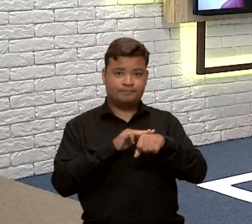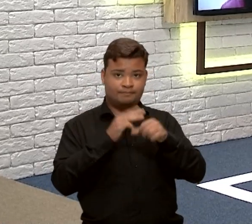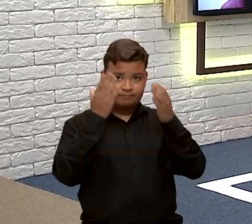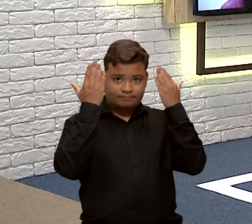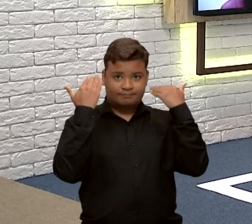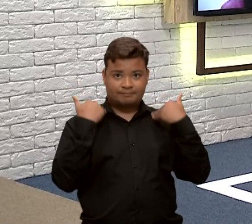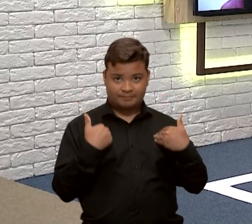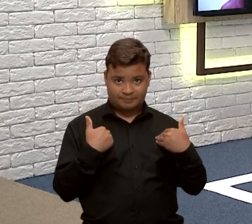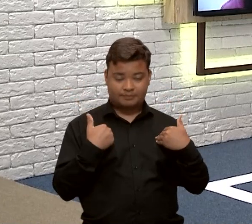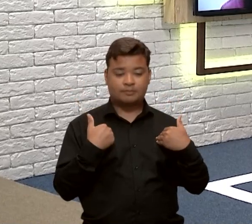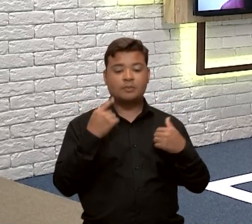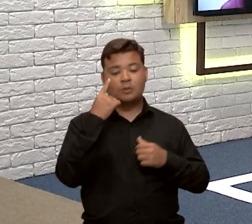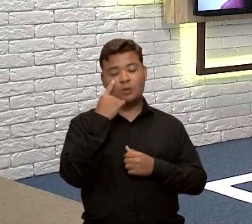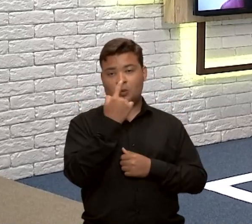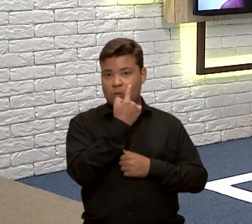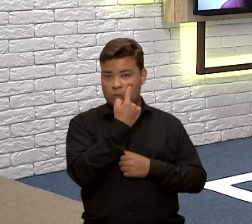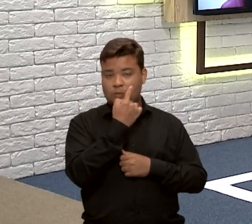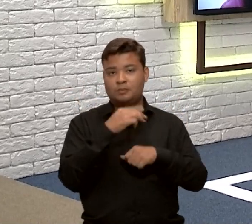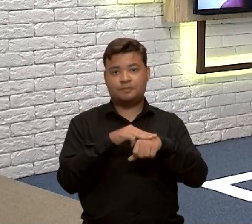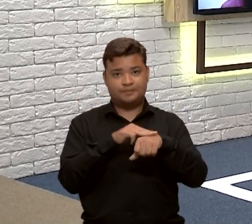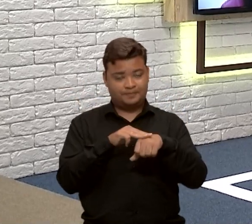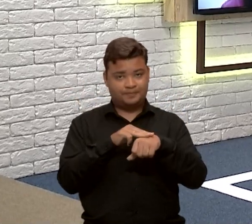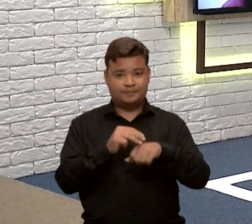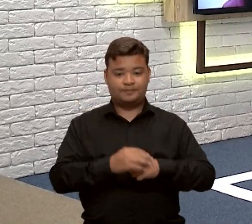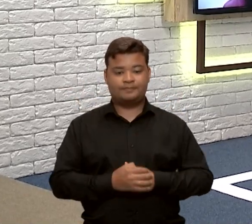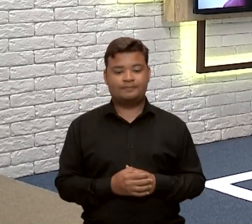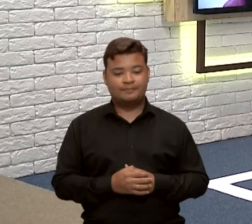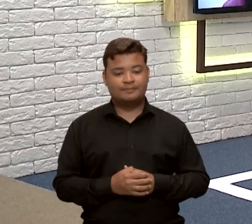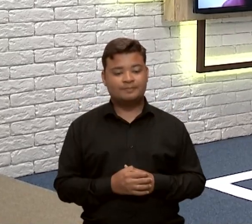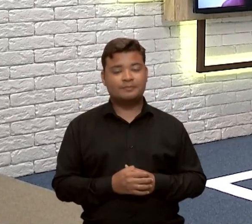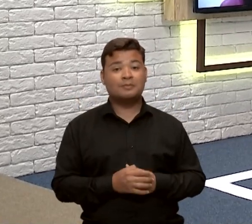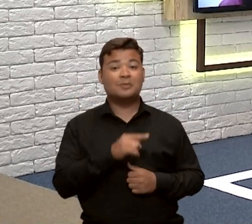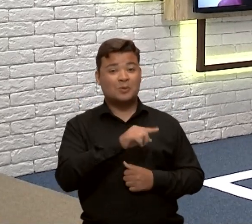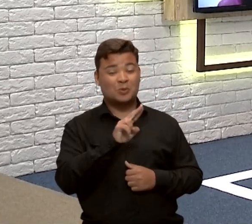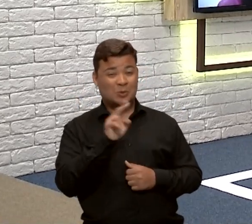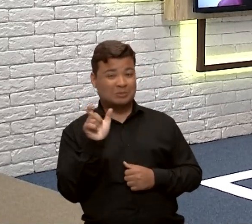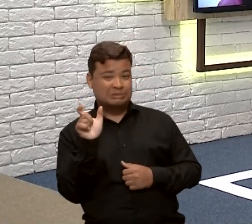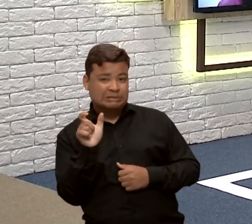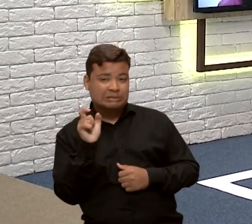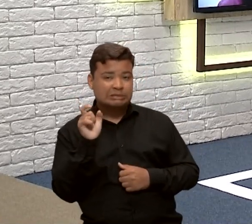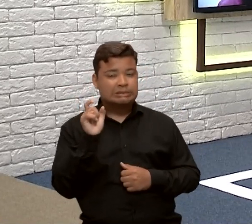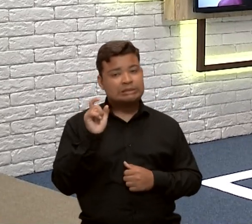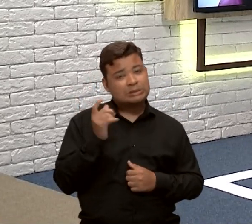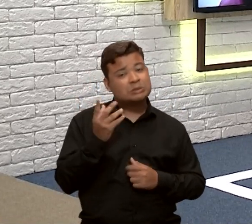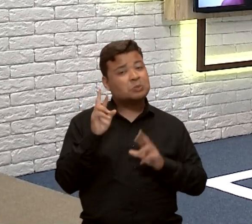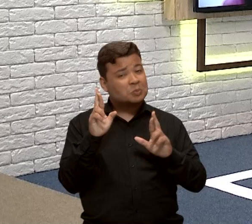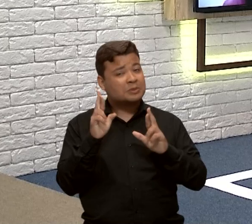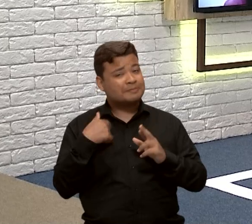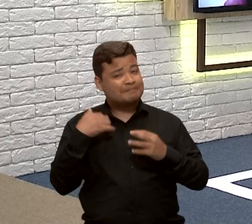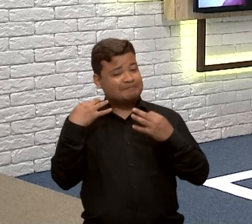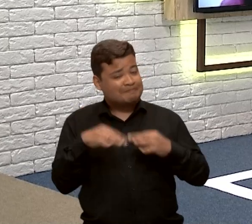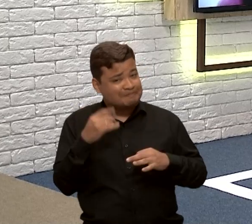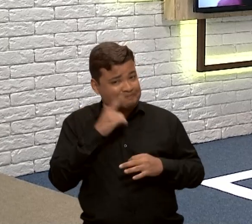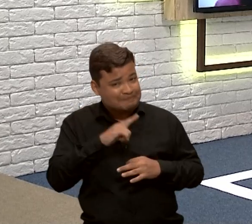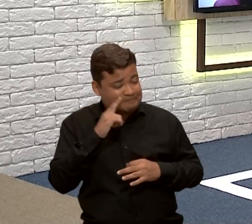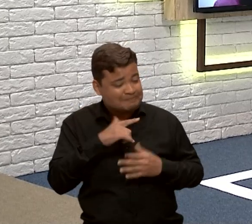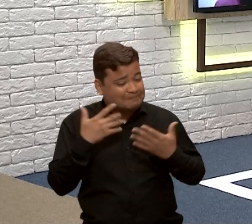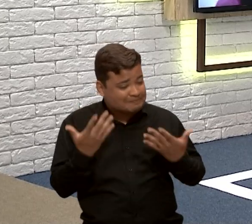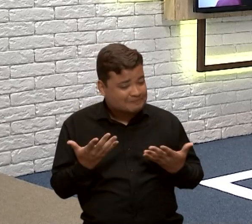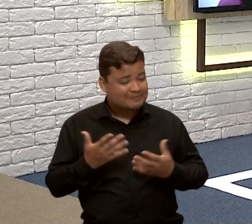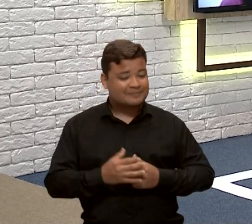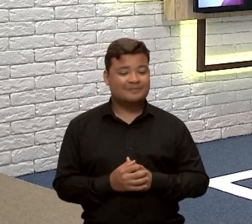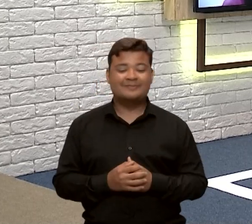olhos castanhos. Olá, Miriam, muito obrigada. Espero ter falado o seu sobrenome corretamente. Ok, boa